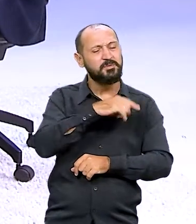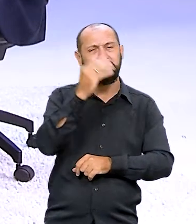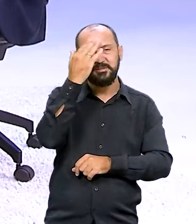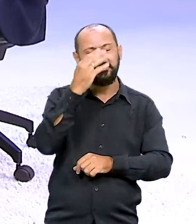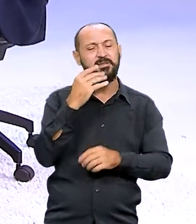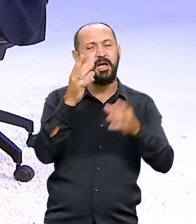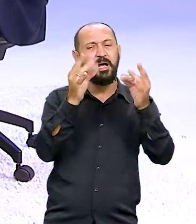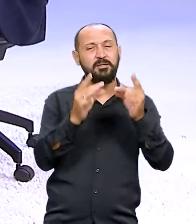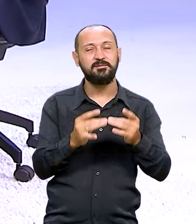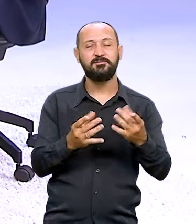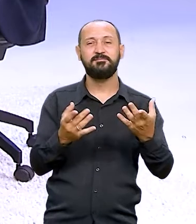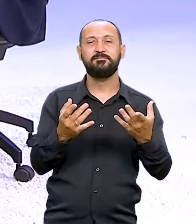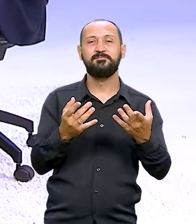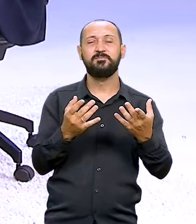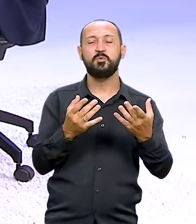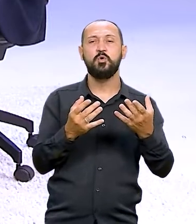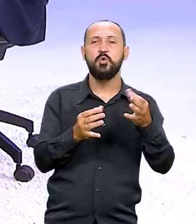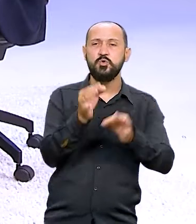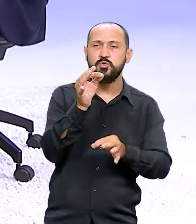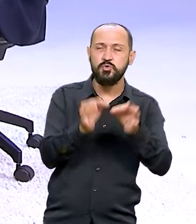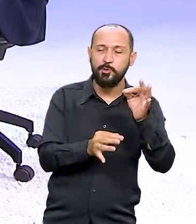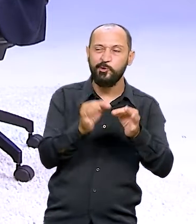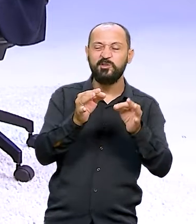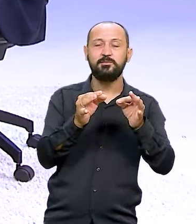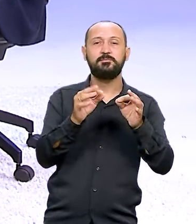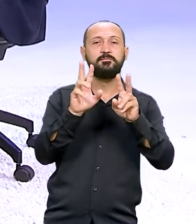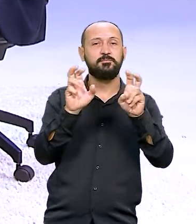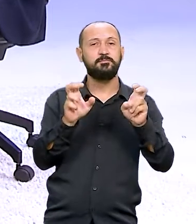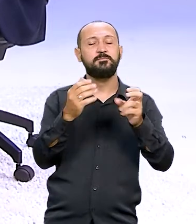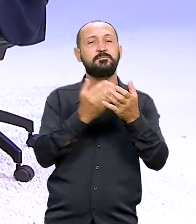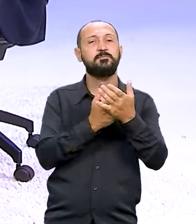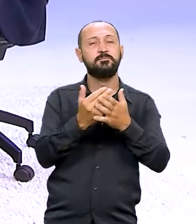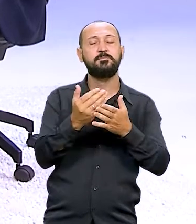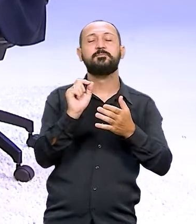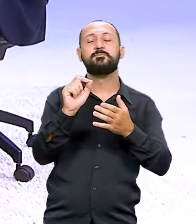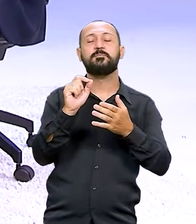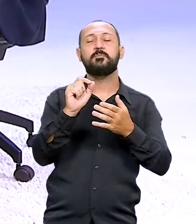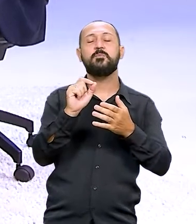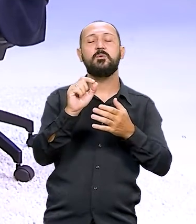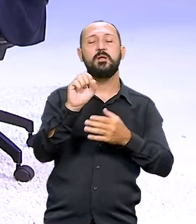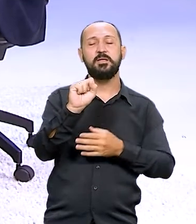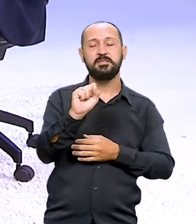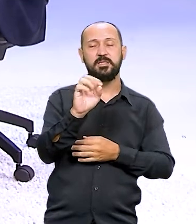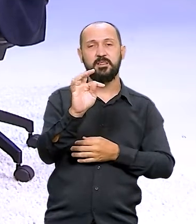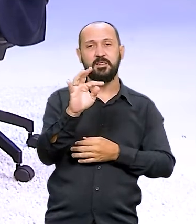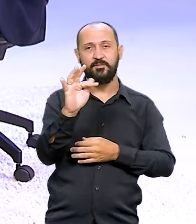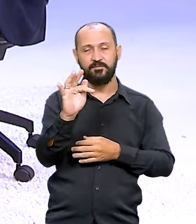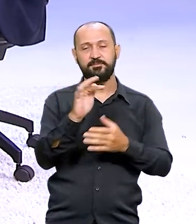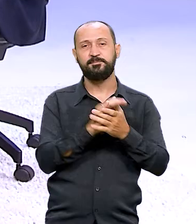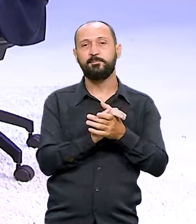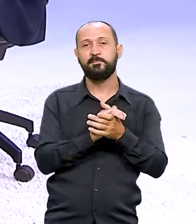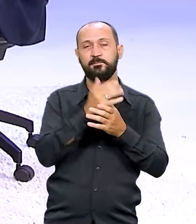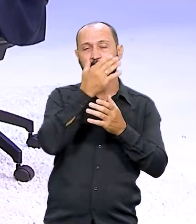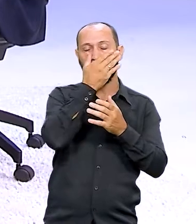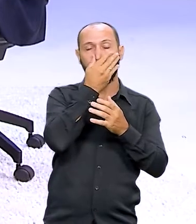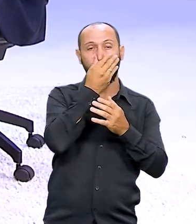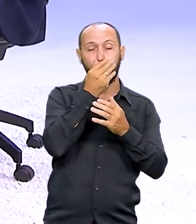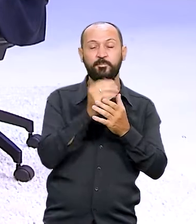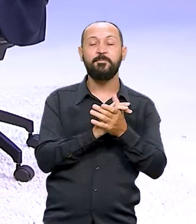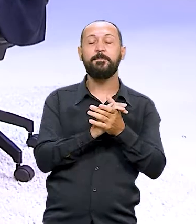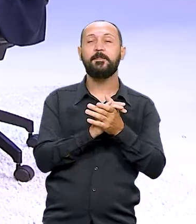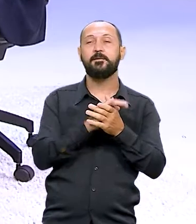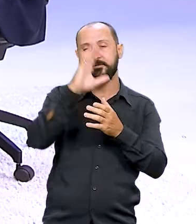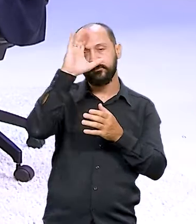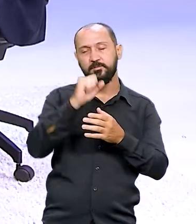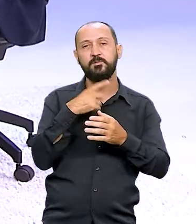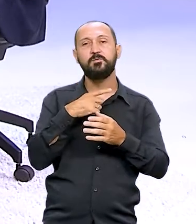entender todos os meandros jurídicos dessas questões. Então vamos começar por aí, pela decisão do STF. A decisão